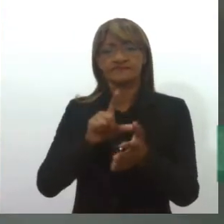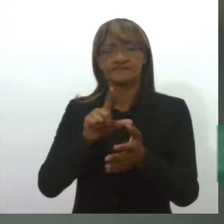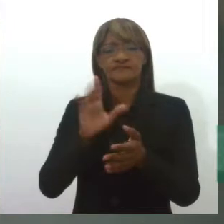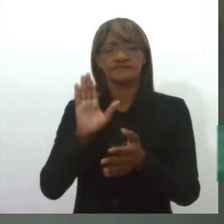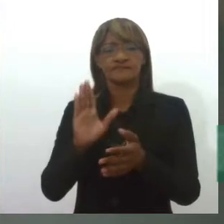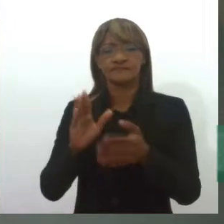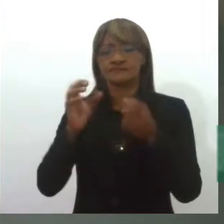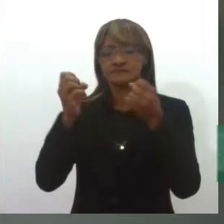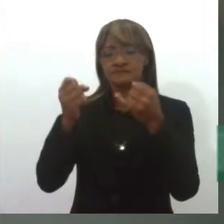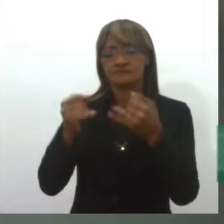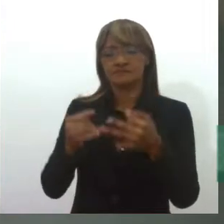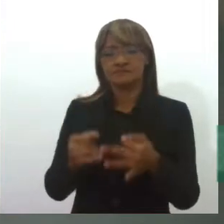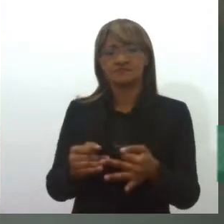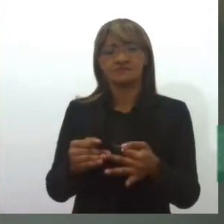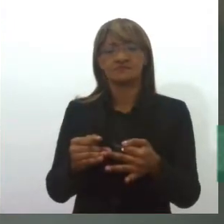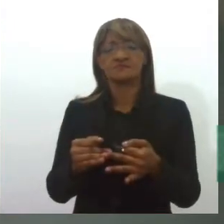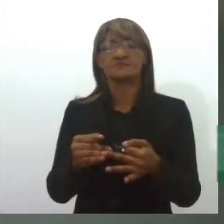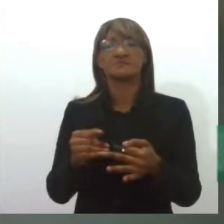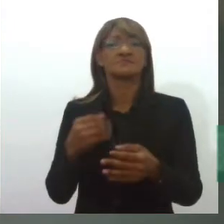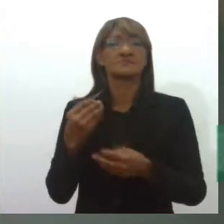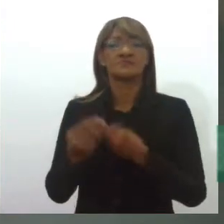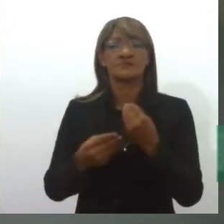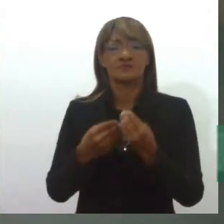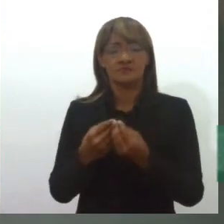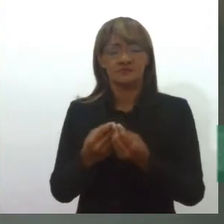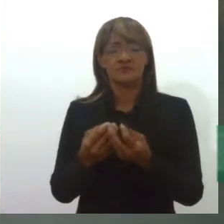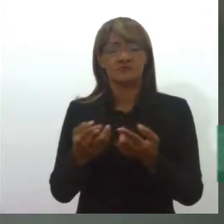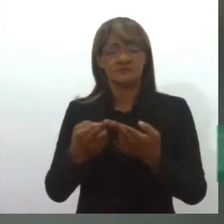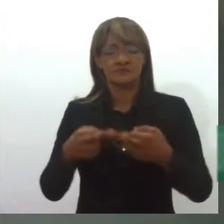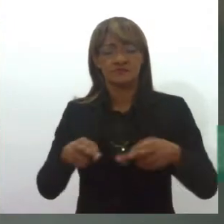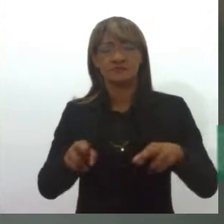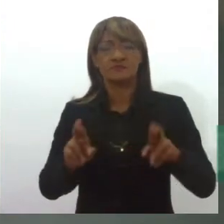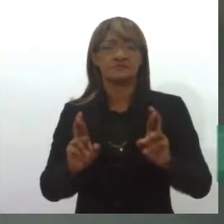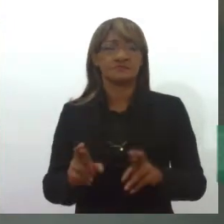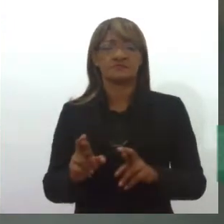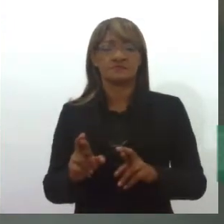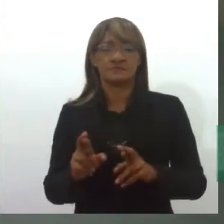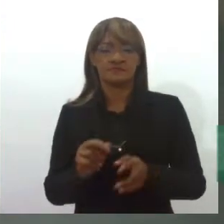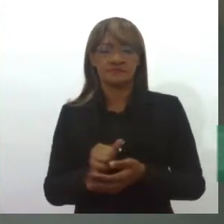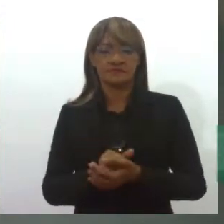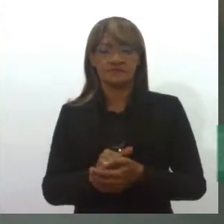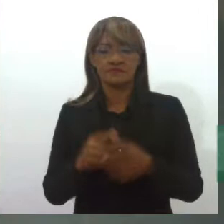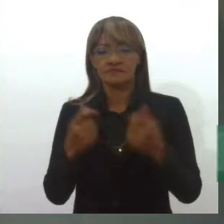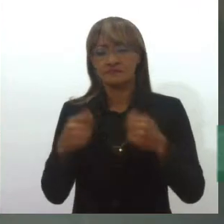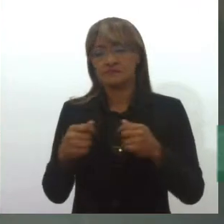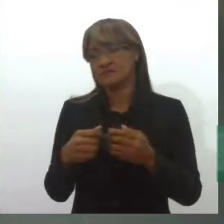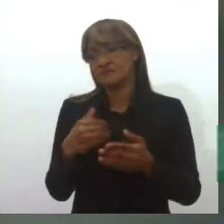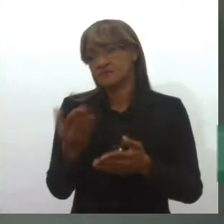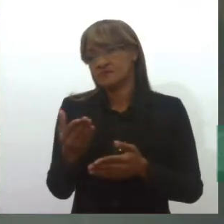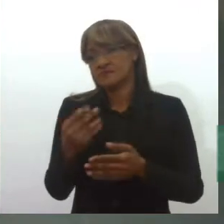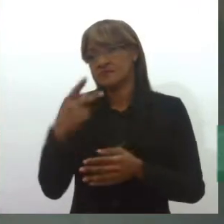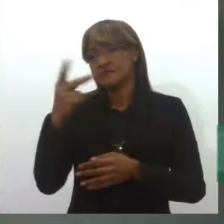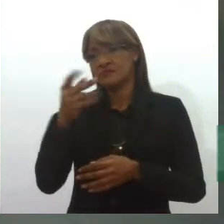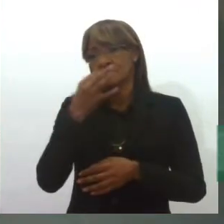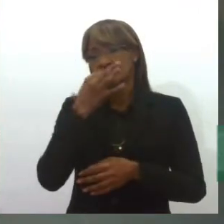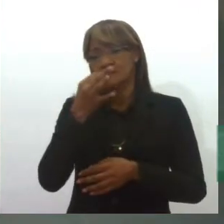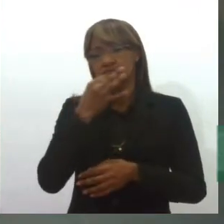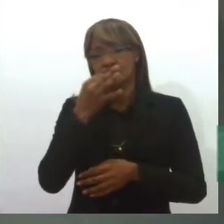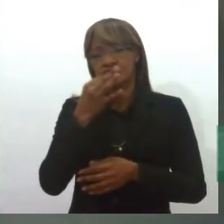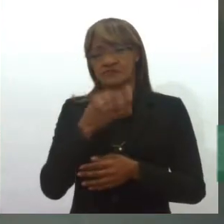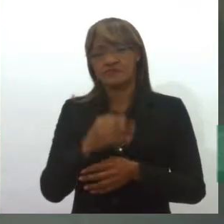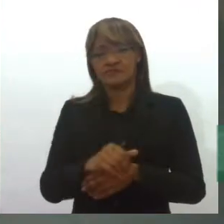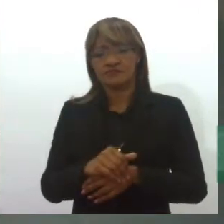aí complexo aí para ser resolvido e ser combatido, né? Qual a sua avaliação aí em relação ao